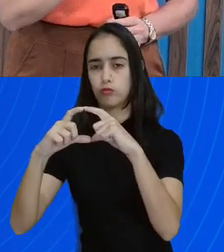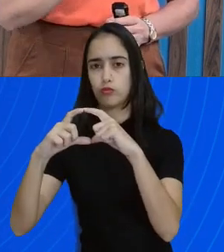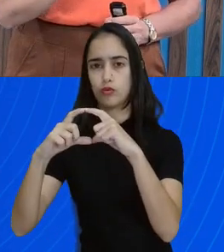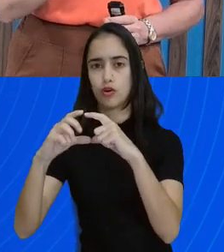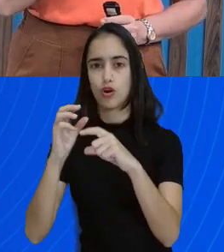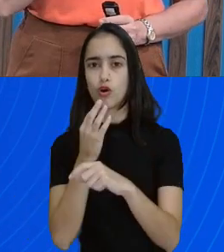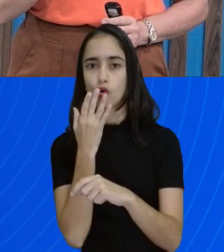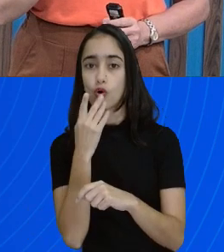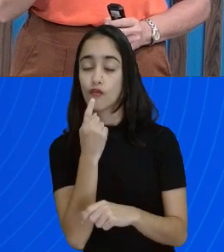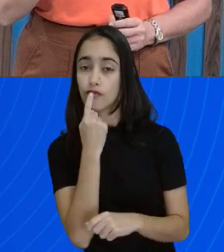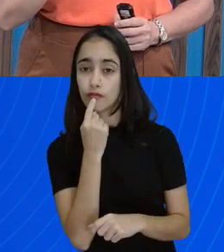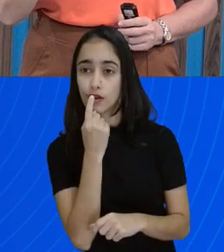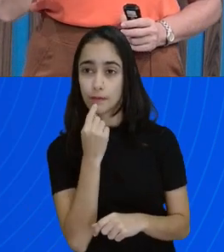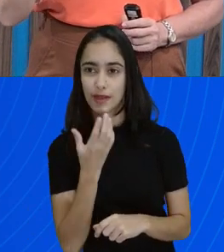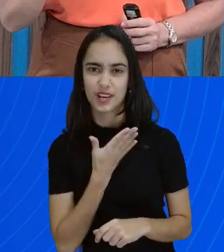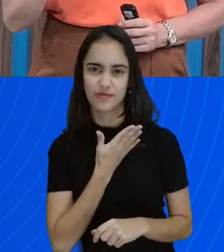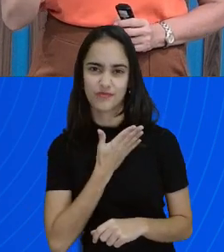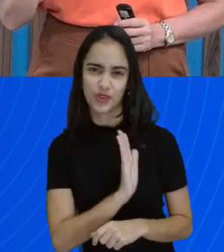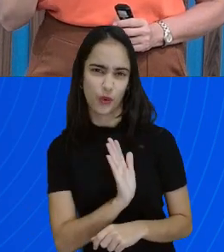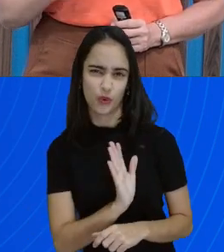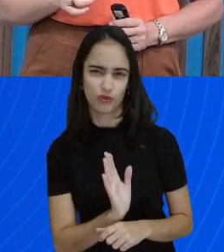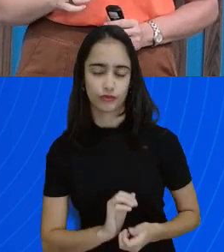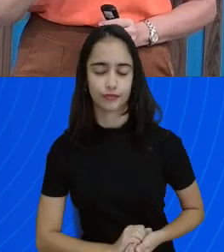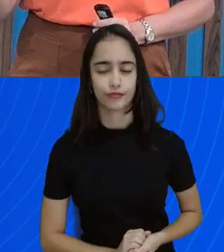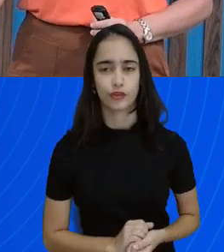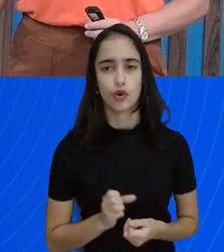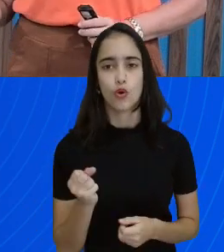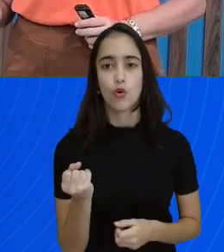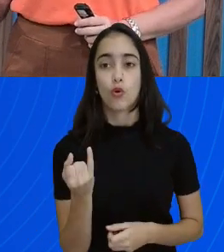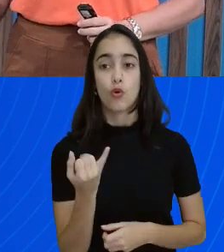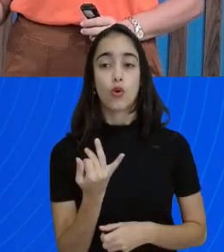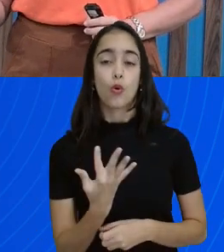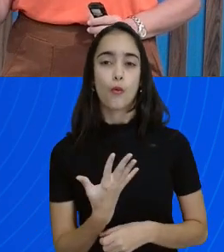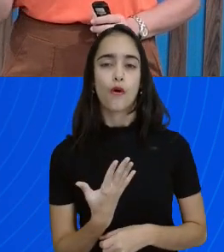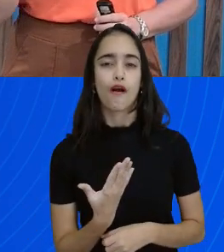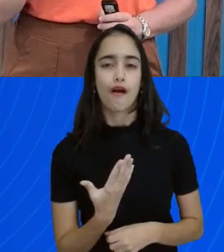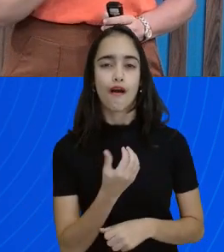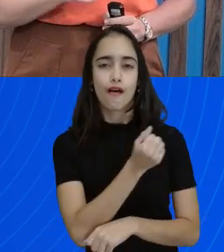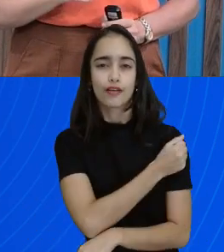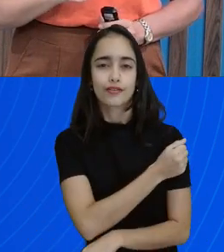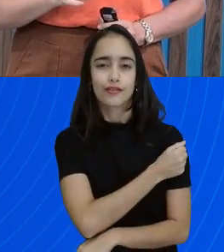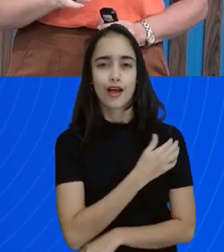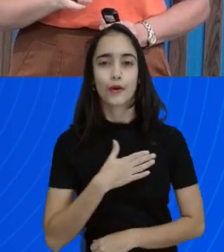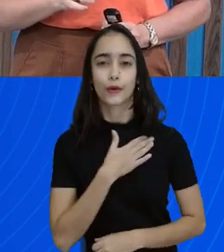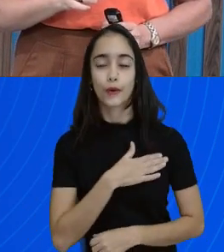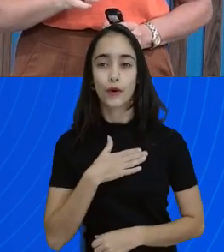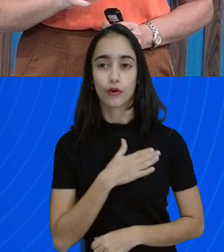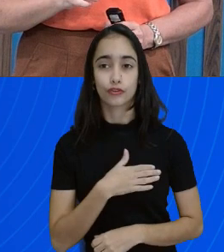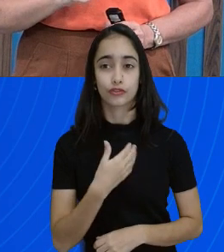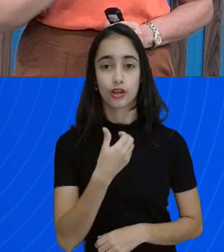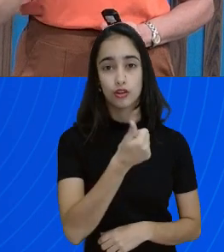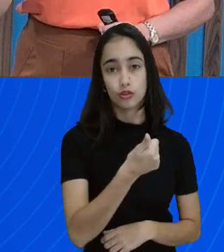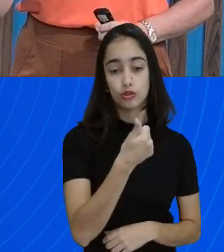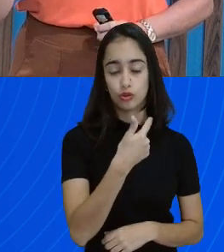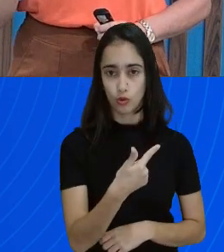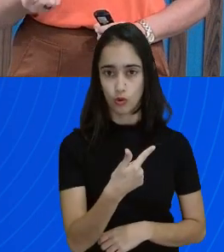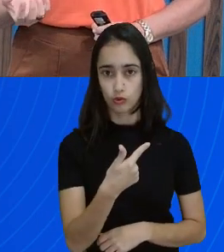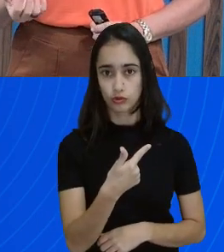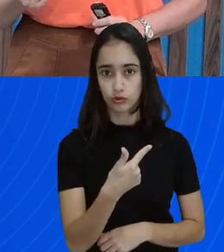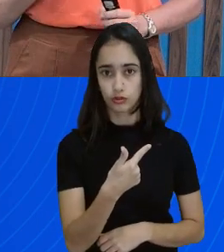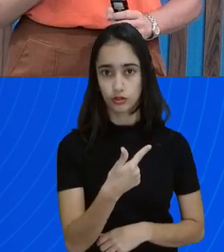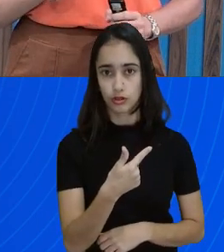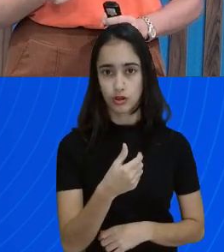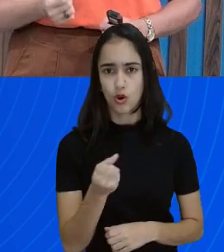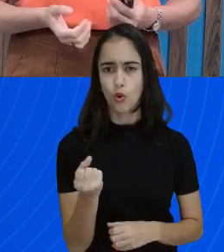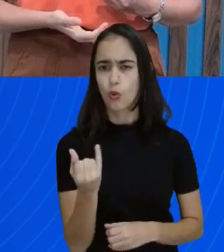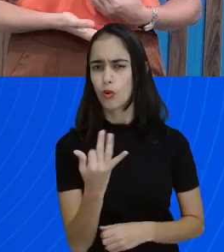Então, corda. Quantos alunos gostam de pular corda e quantos não gostam? 12 alunos gostam de pular corda.